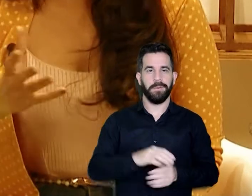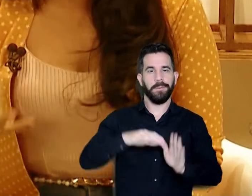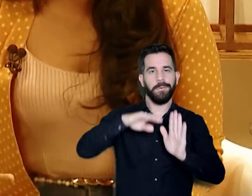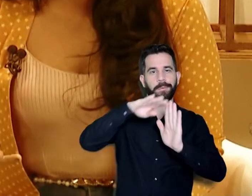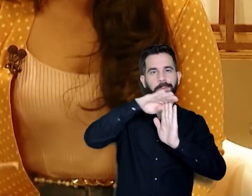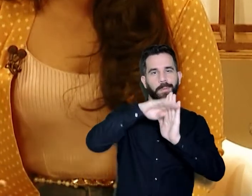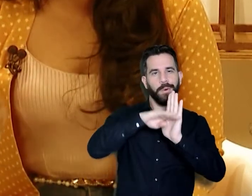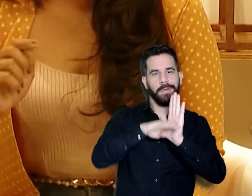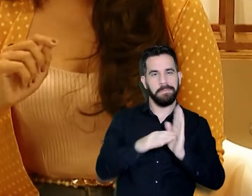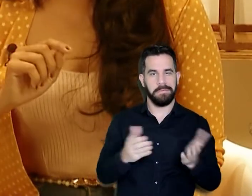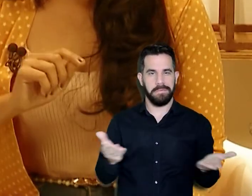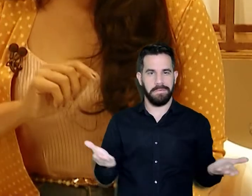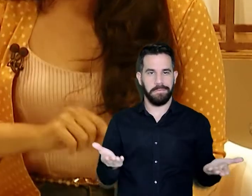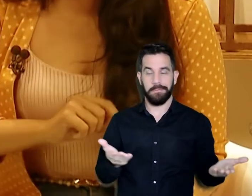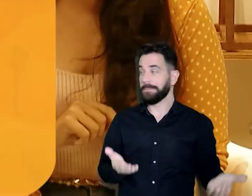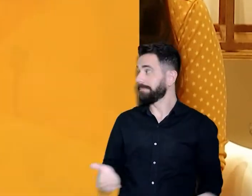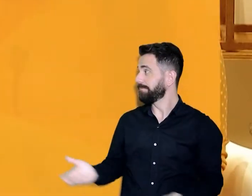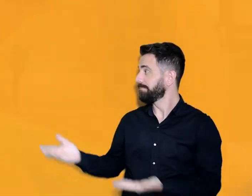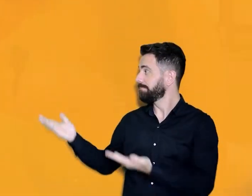A seguir,